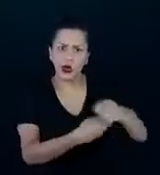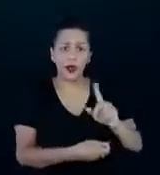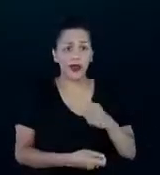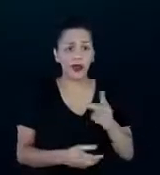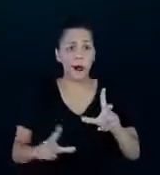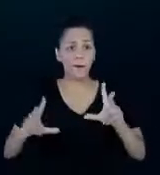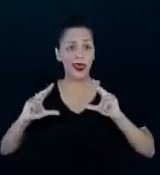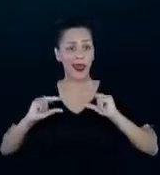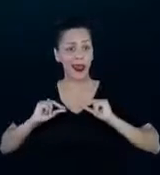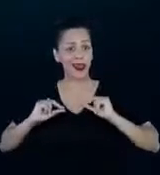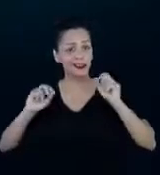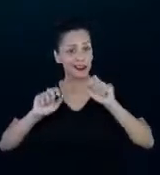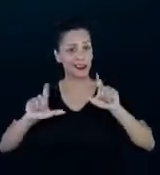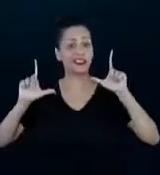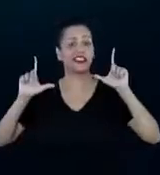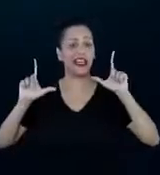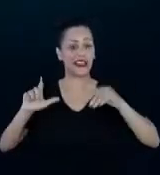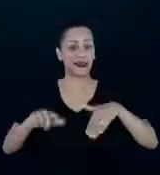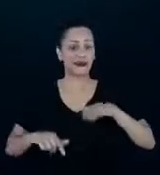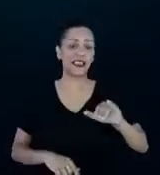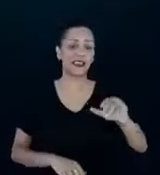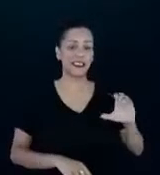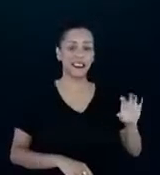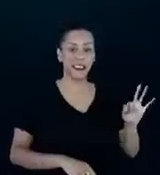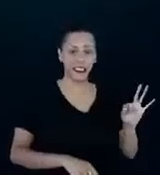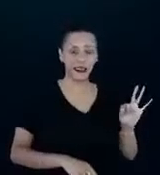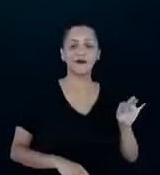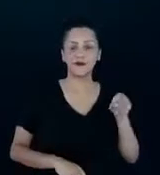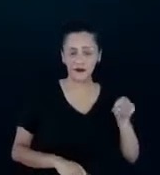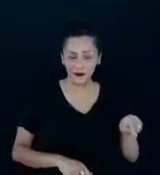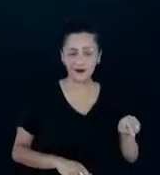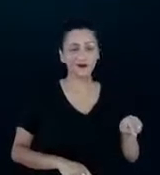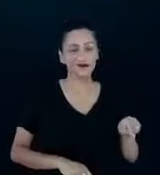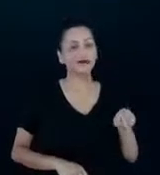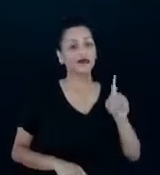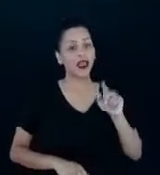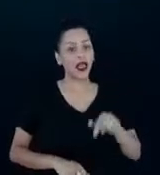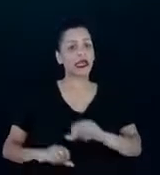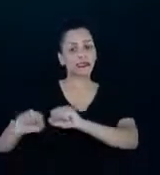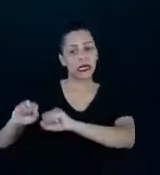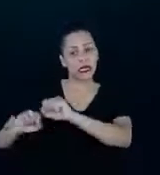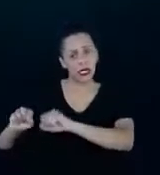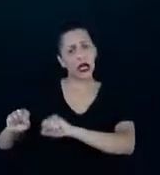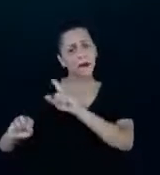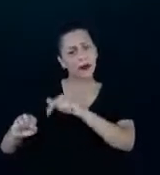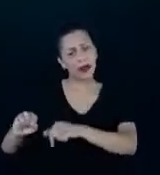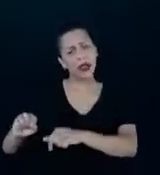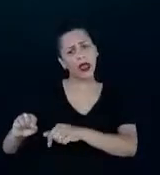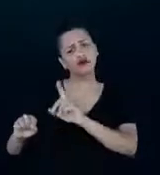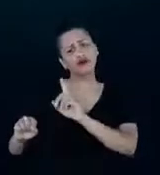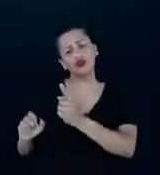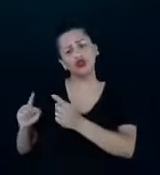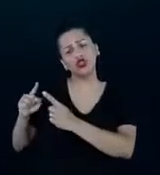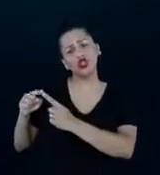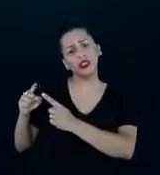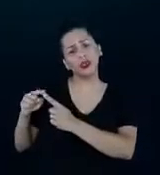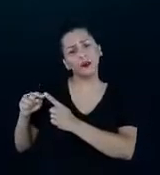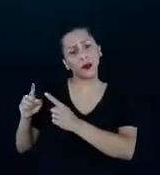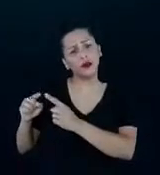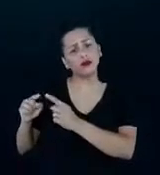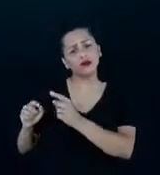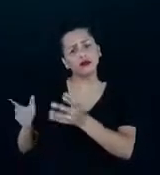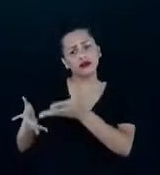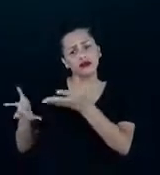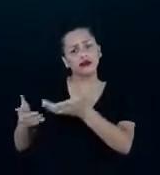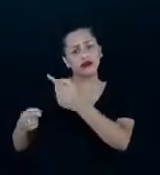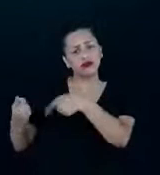de destaque. Startup é uma das formas, uma das organizações que a sociedade tem para gerar produtos